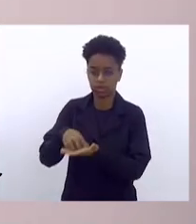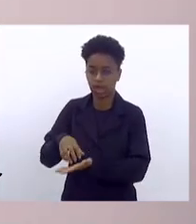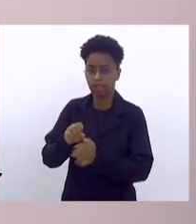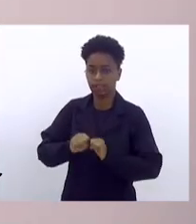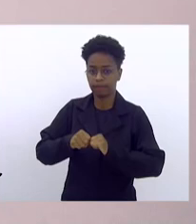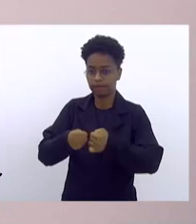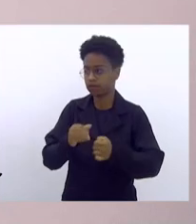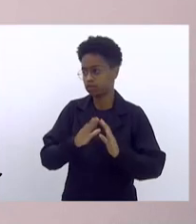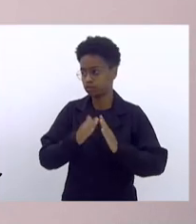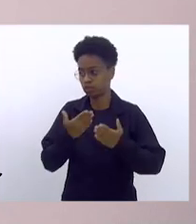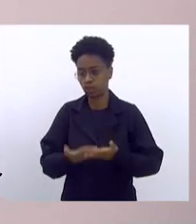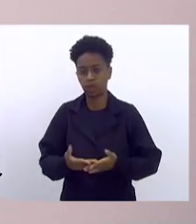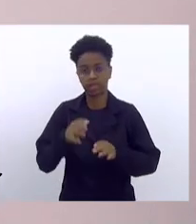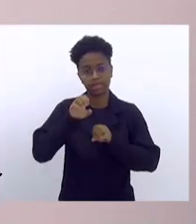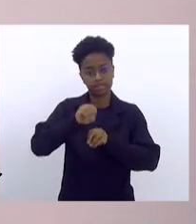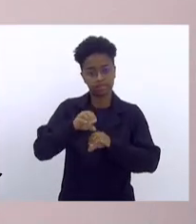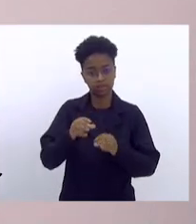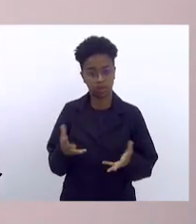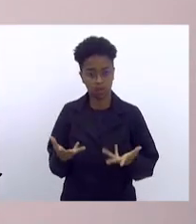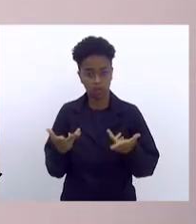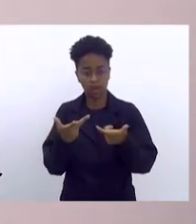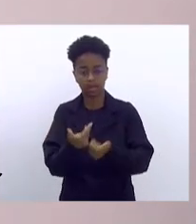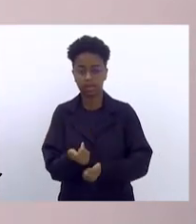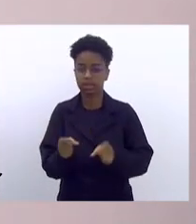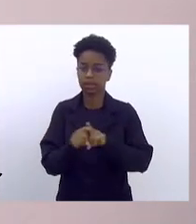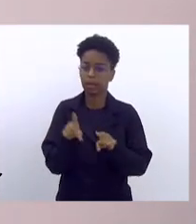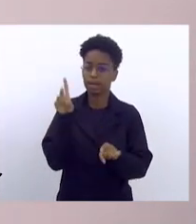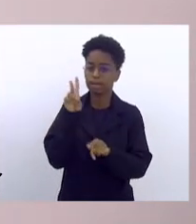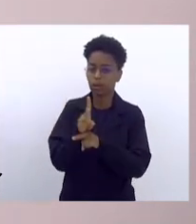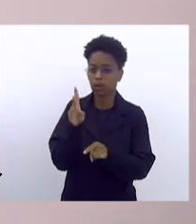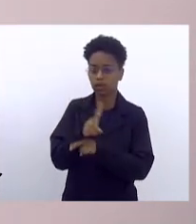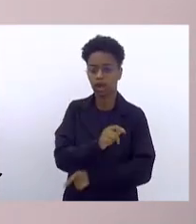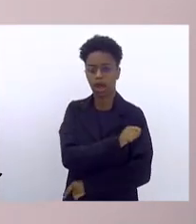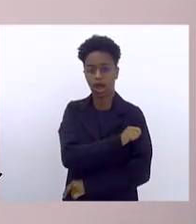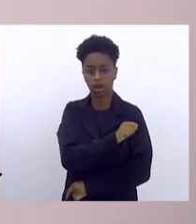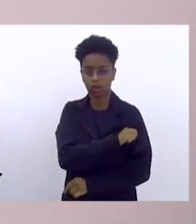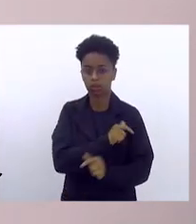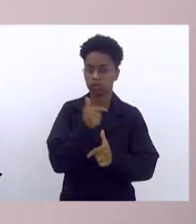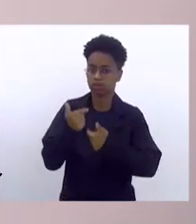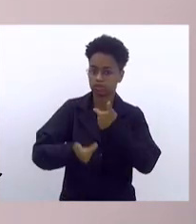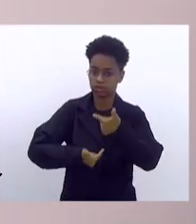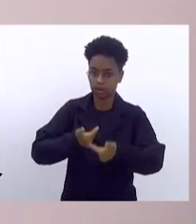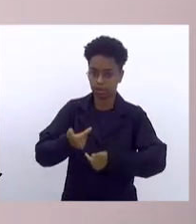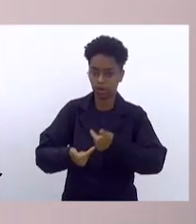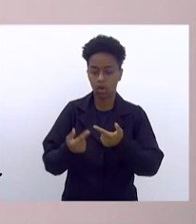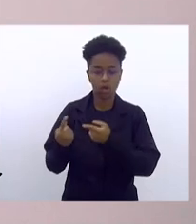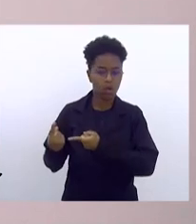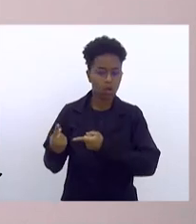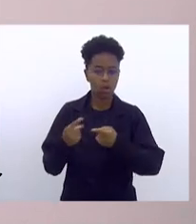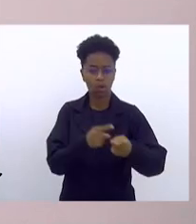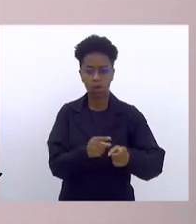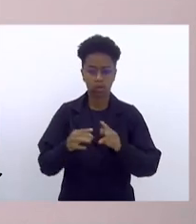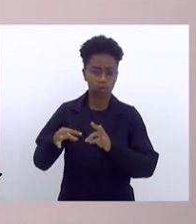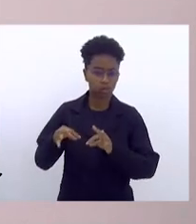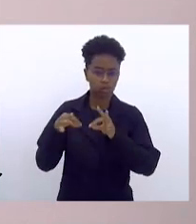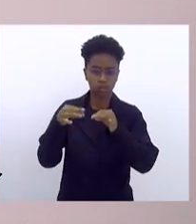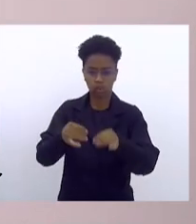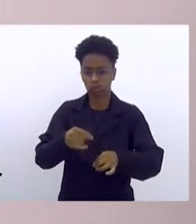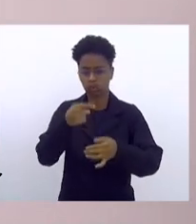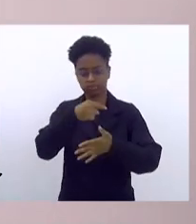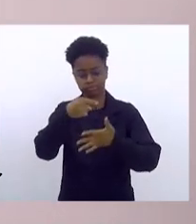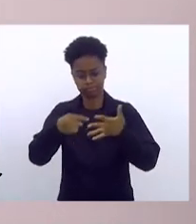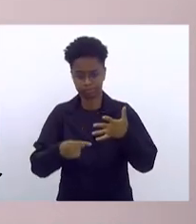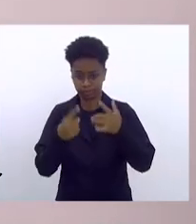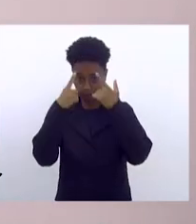do ensino de qualidade e de proteção dos alunos e trabalhadores contra todas as formas de